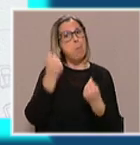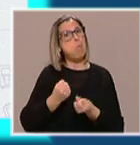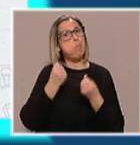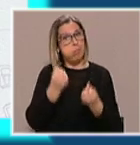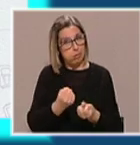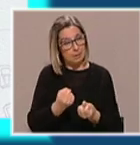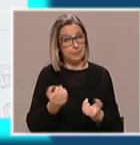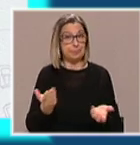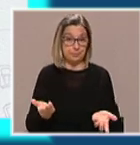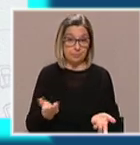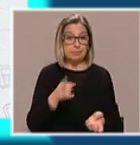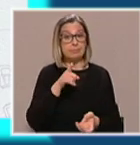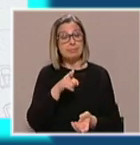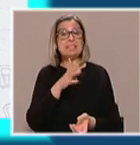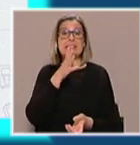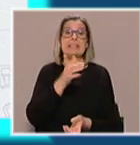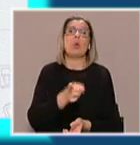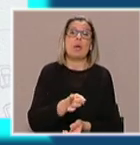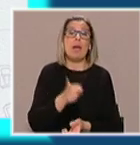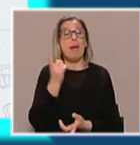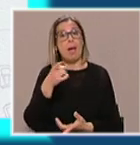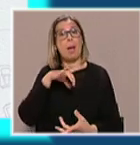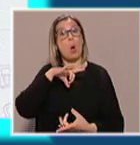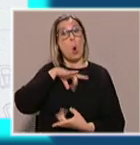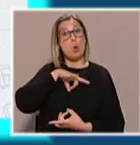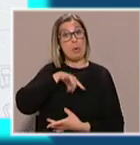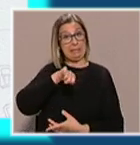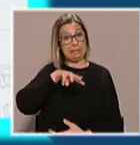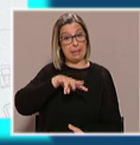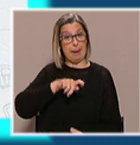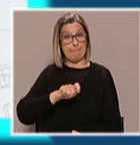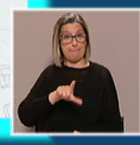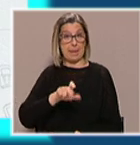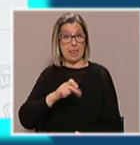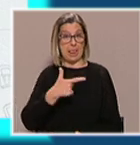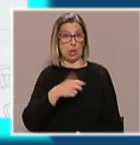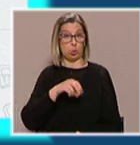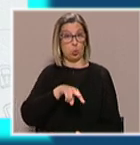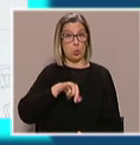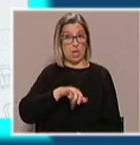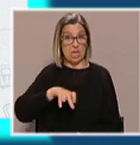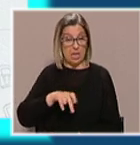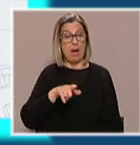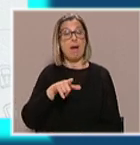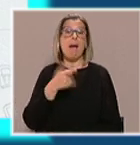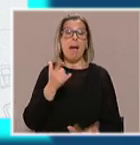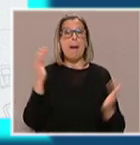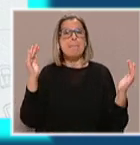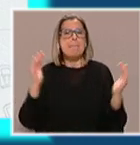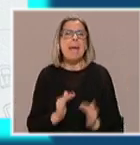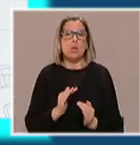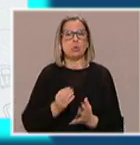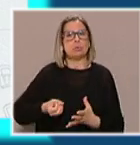em dormir, o que se manifesta pela falta, não é pela falta, mas pela menor produção